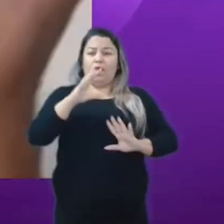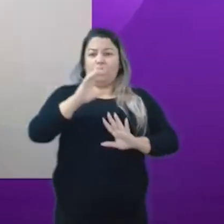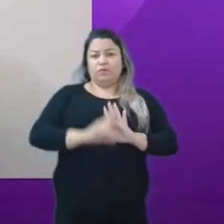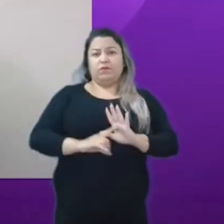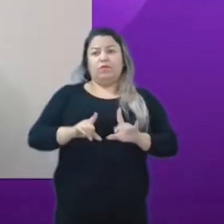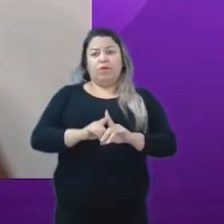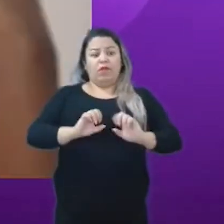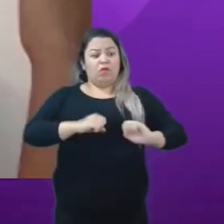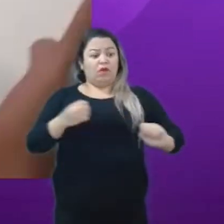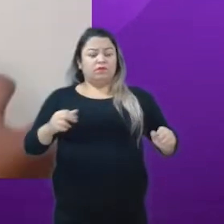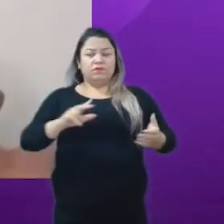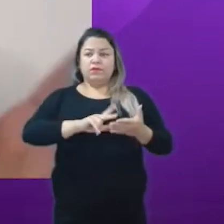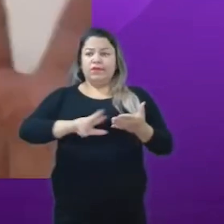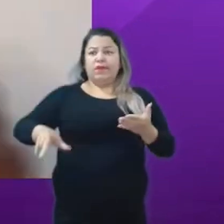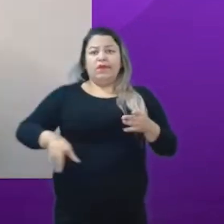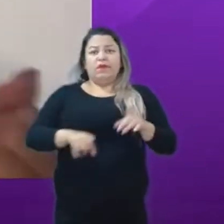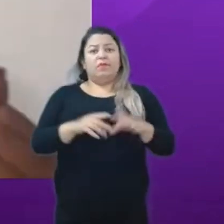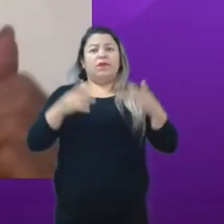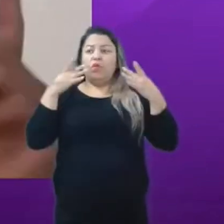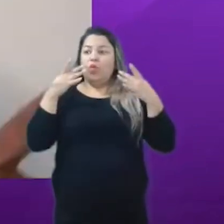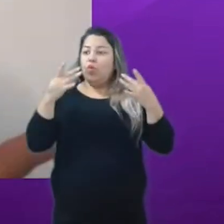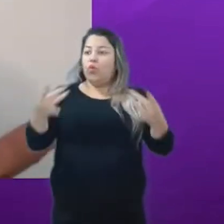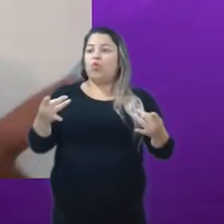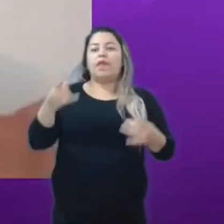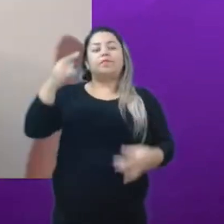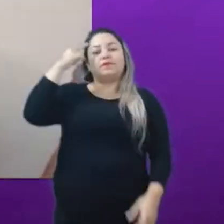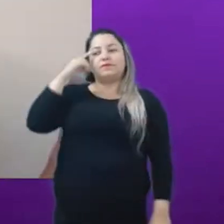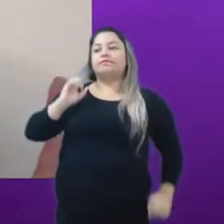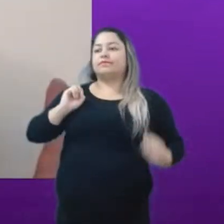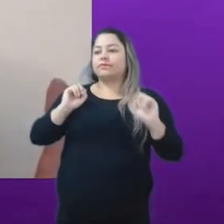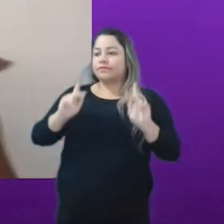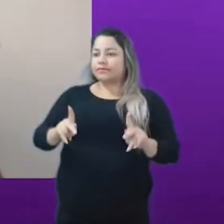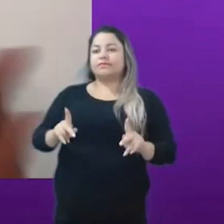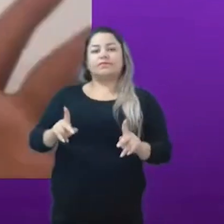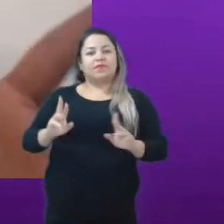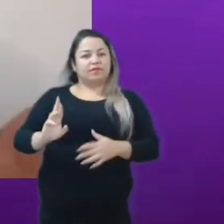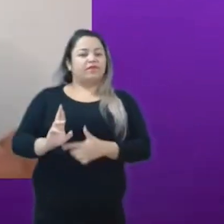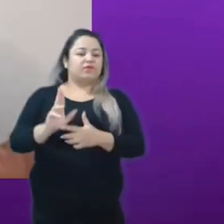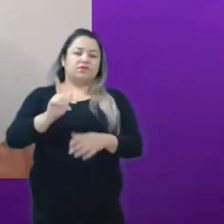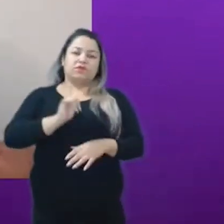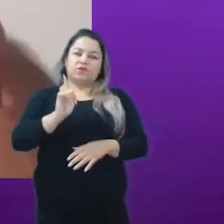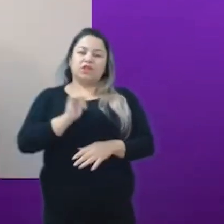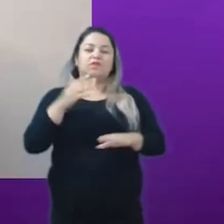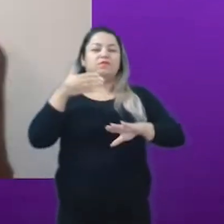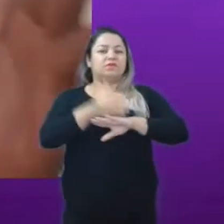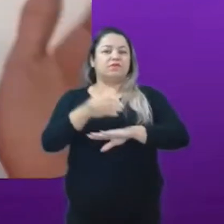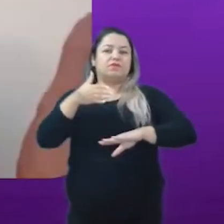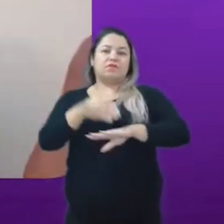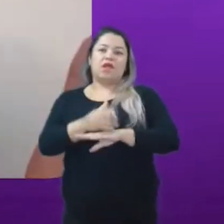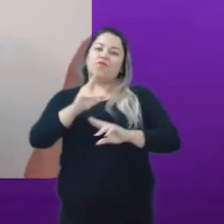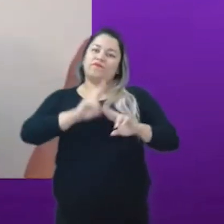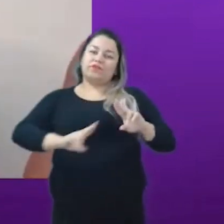grandes dramaturgos, os grandes encenadores, e aí eu penso, ok, essa é a referência que eu tenho, foi isso que eu acessei na universidade, é esse tipo